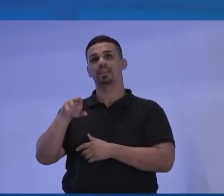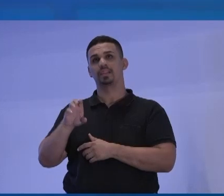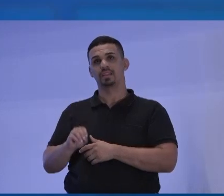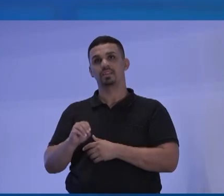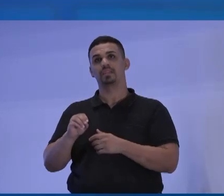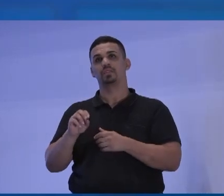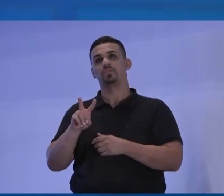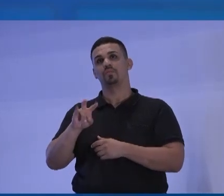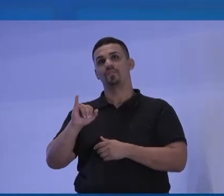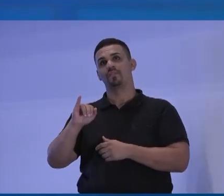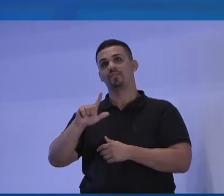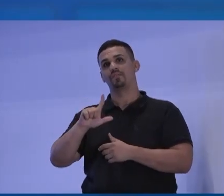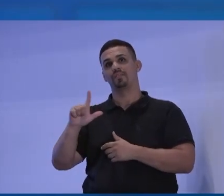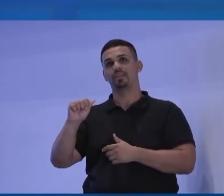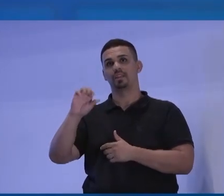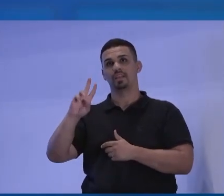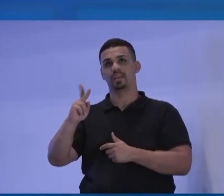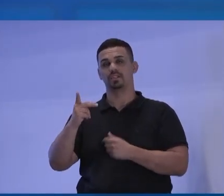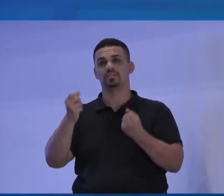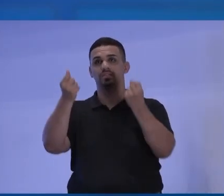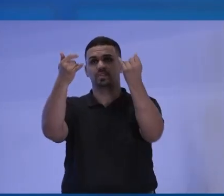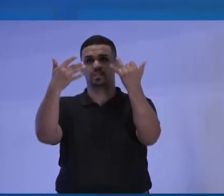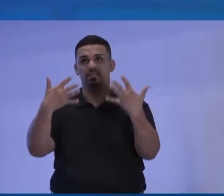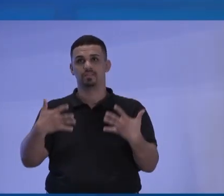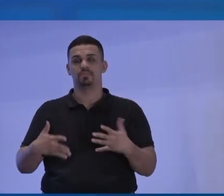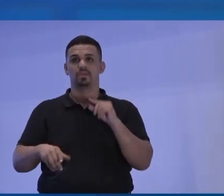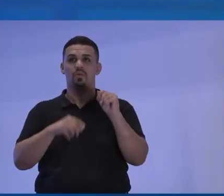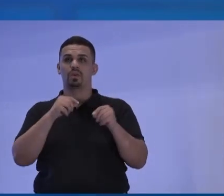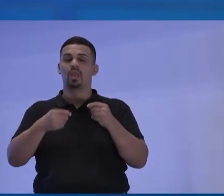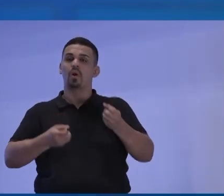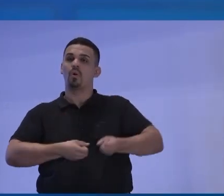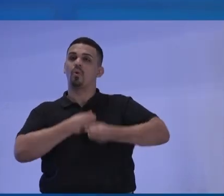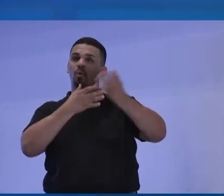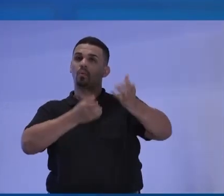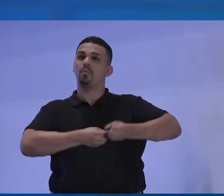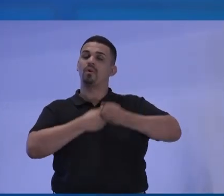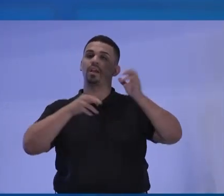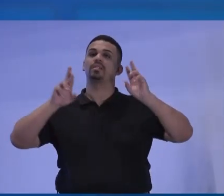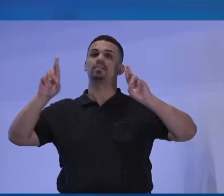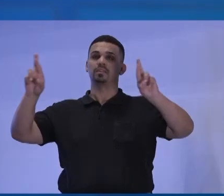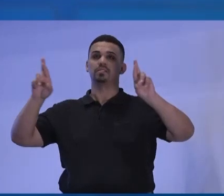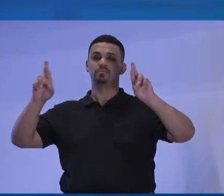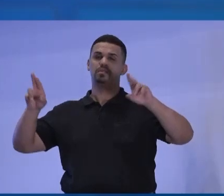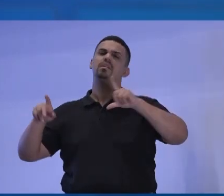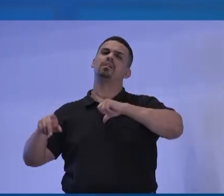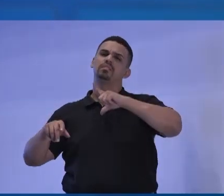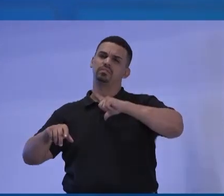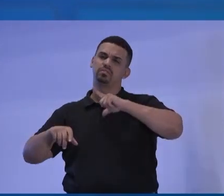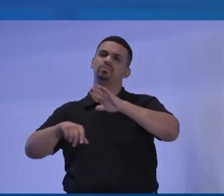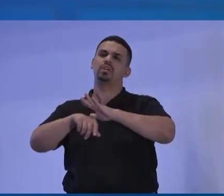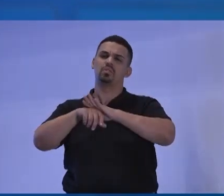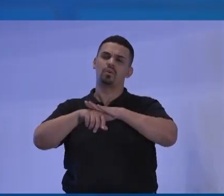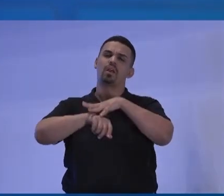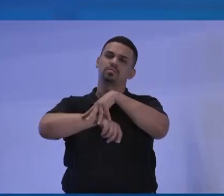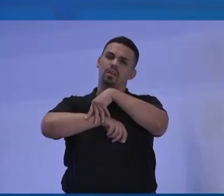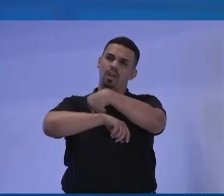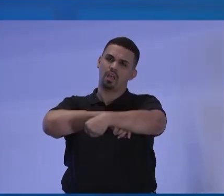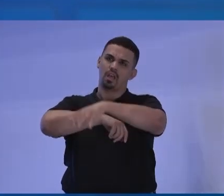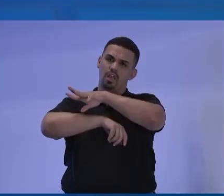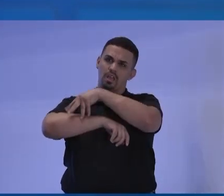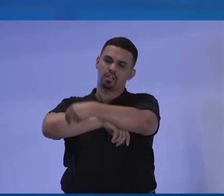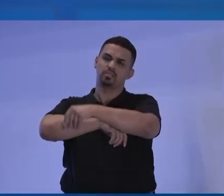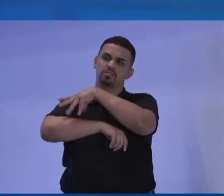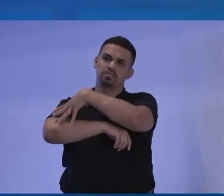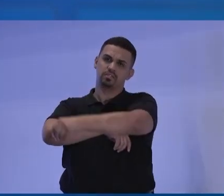ele ficou conhecido como o poeta da esperança, era portador de hanseníase. E essa